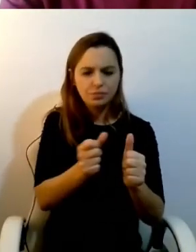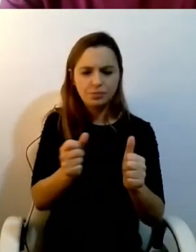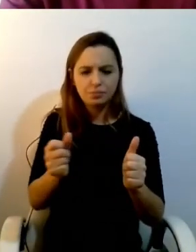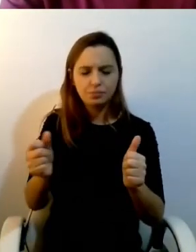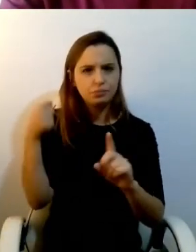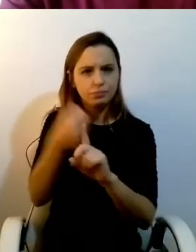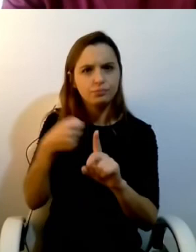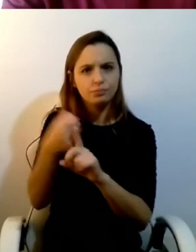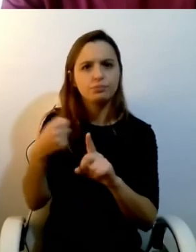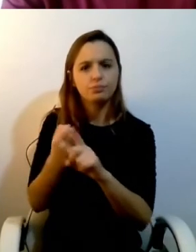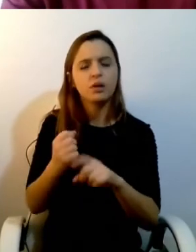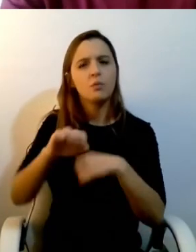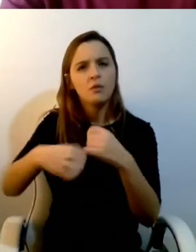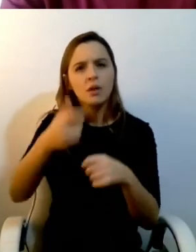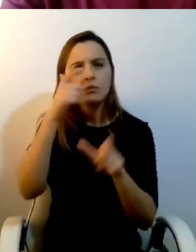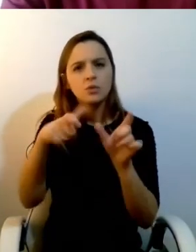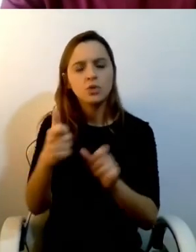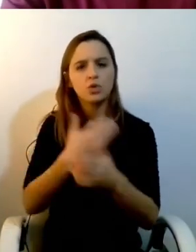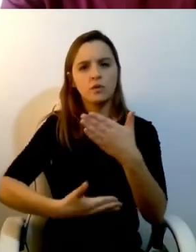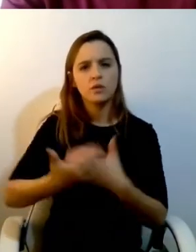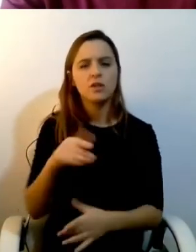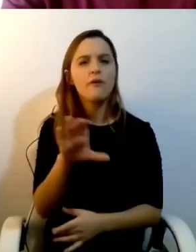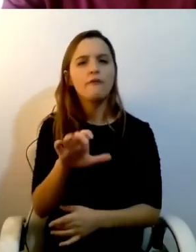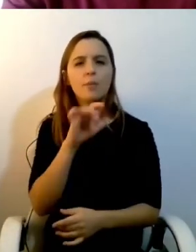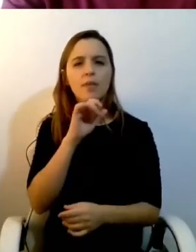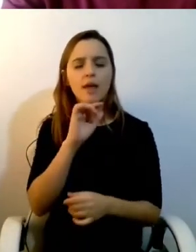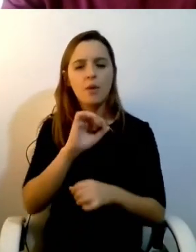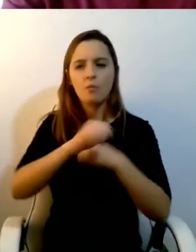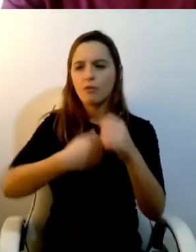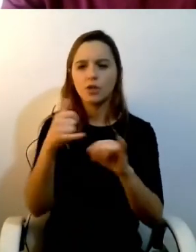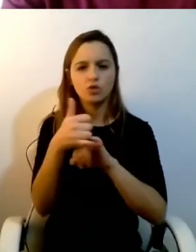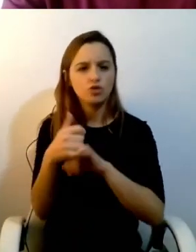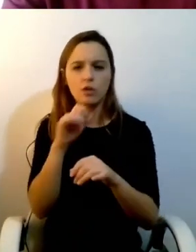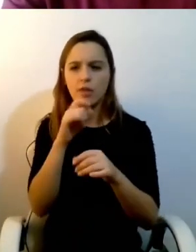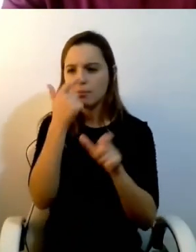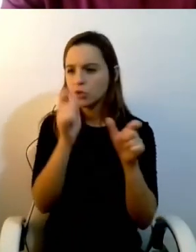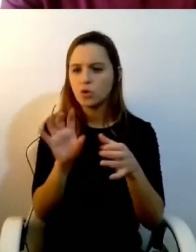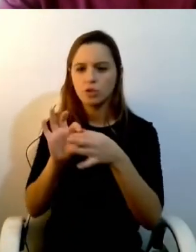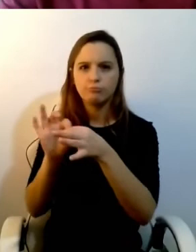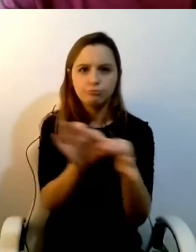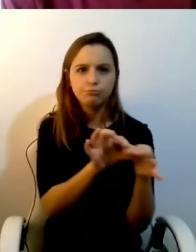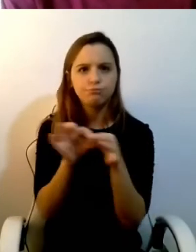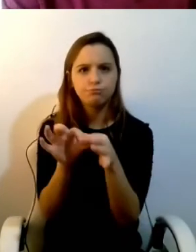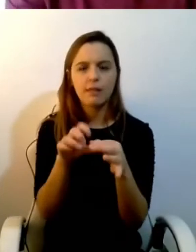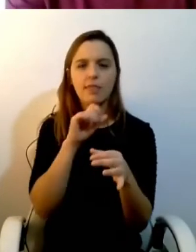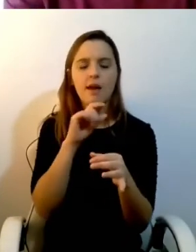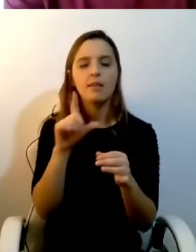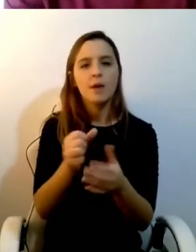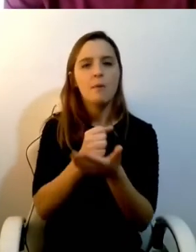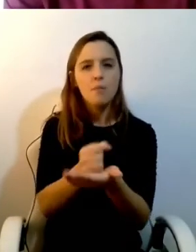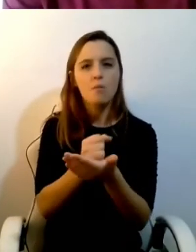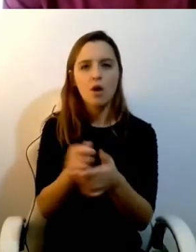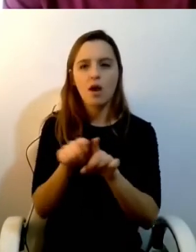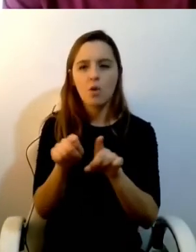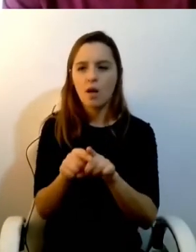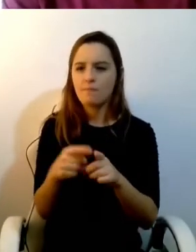pessoas com deficiência em Portugal, a forma como ele conseguiu unir esse movimento e pelo apoio constante pela a forma como ele agarrava estas